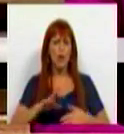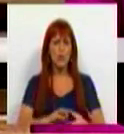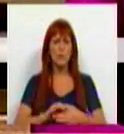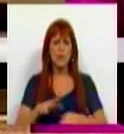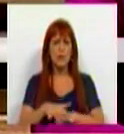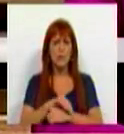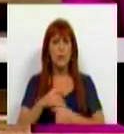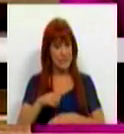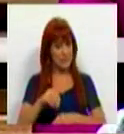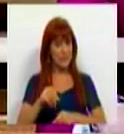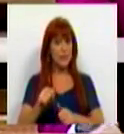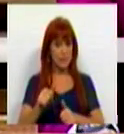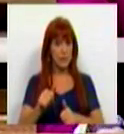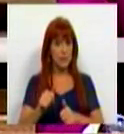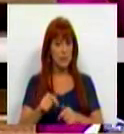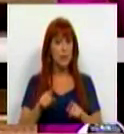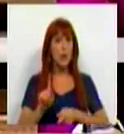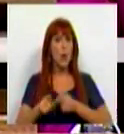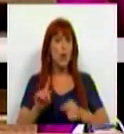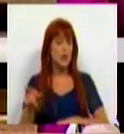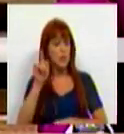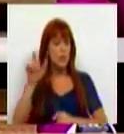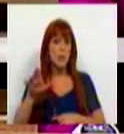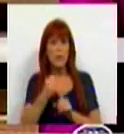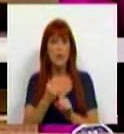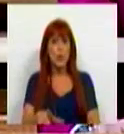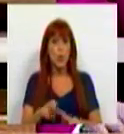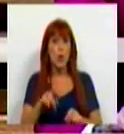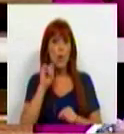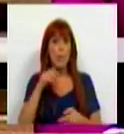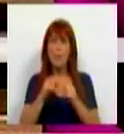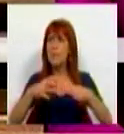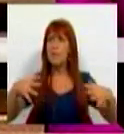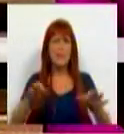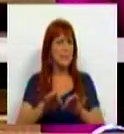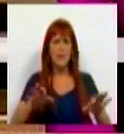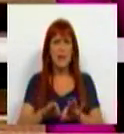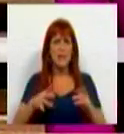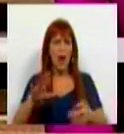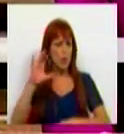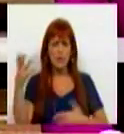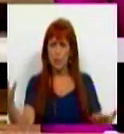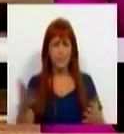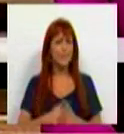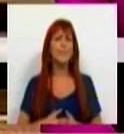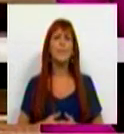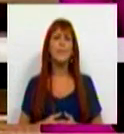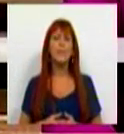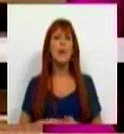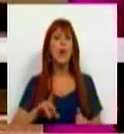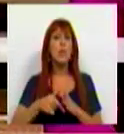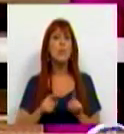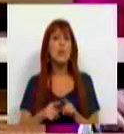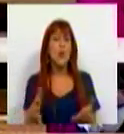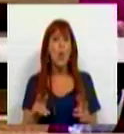com a administração local, sem a qual este serviço nunca poderia ter se multiplicado da forma como aconteceu. O projeto